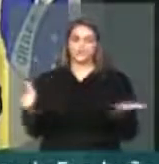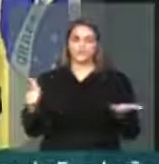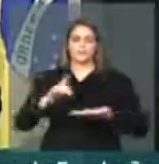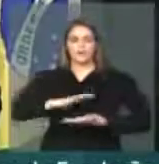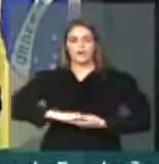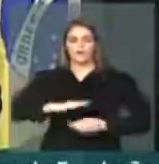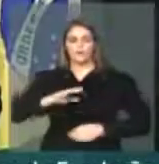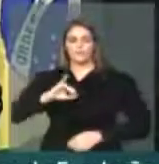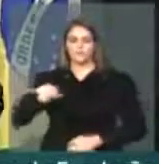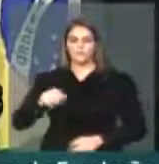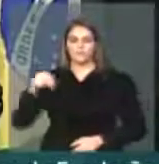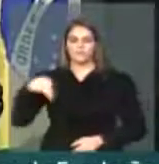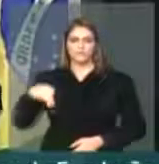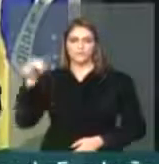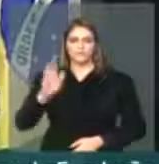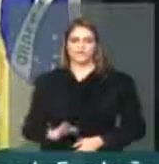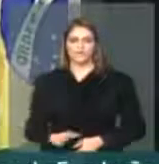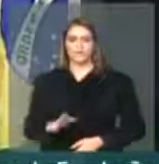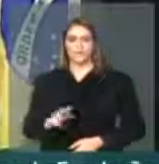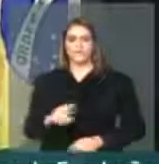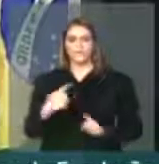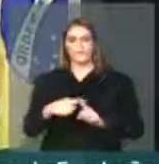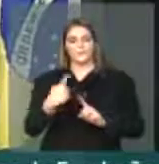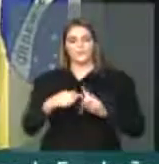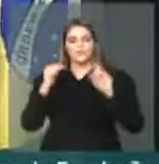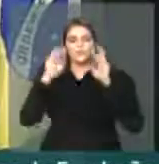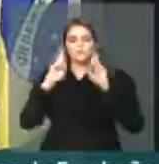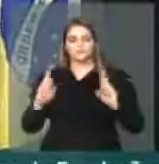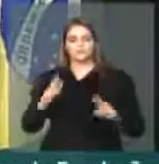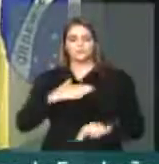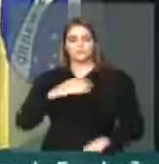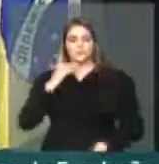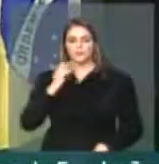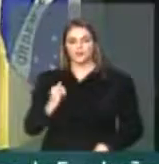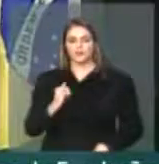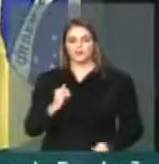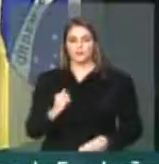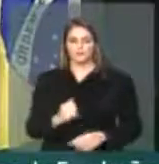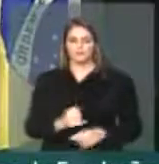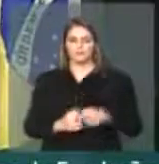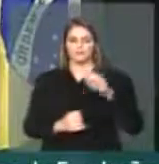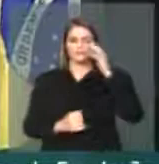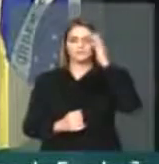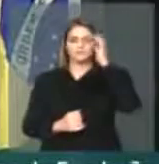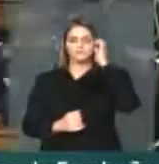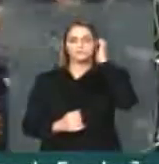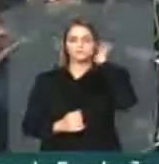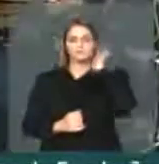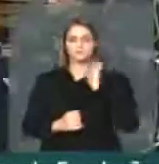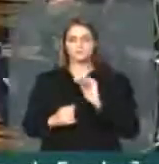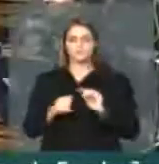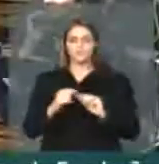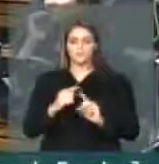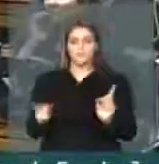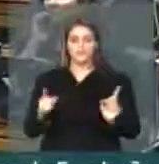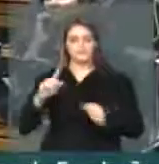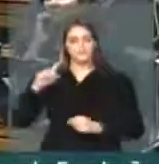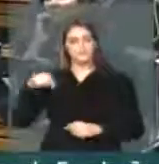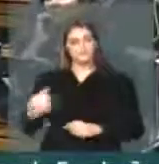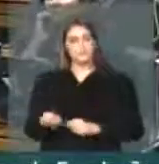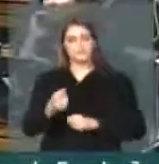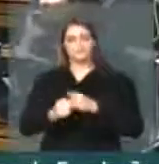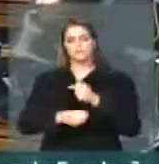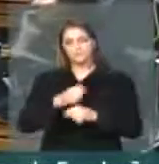outros programas. Era um tempo de muito respeito, e a televisão trouxe, nesses anos todos, né,